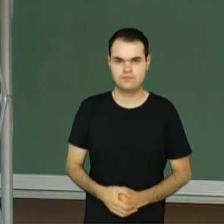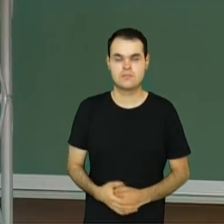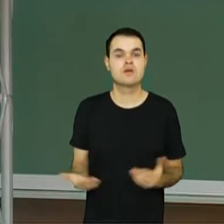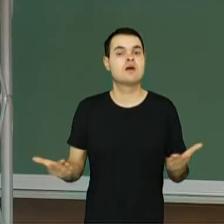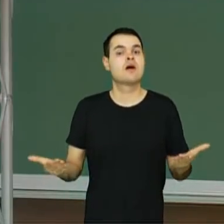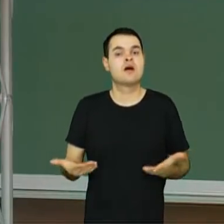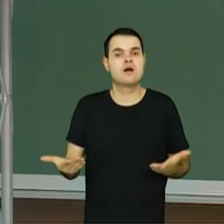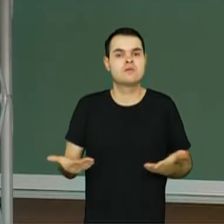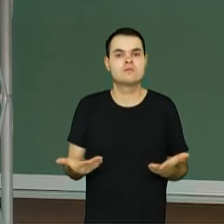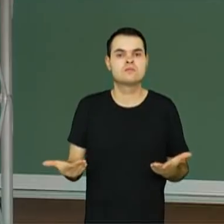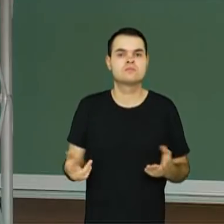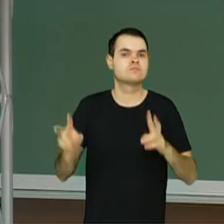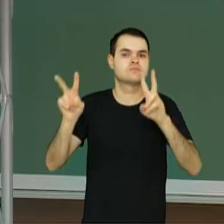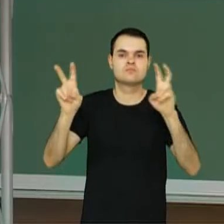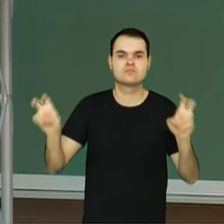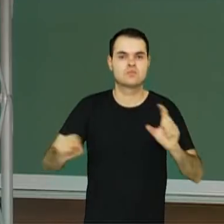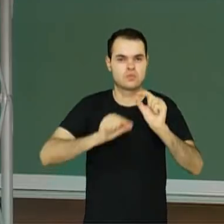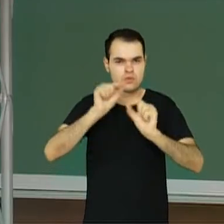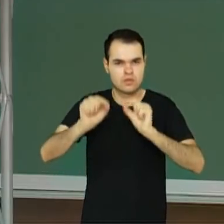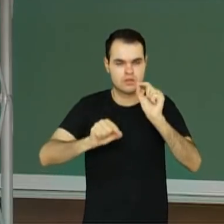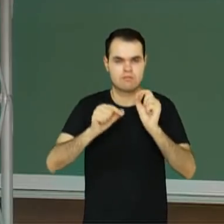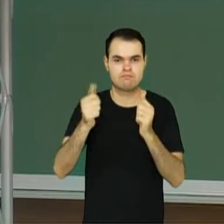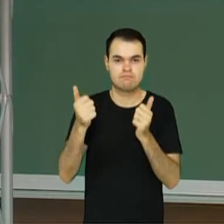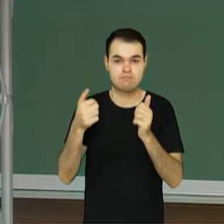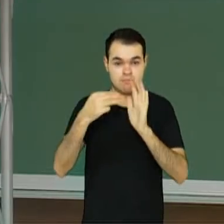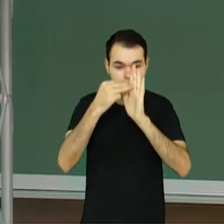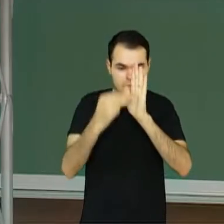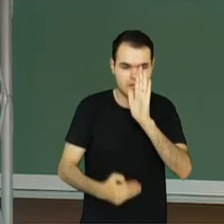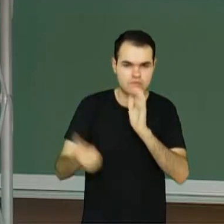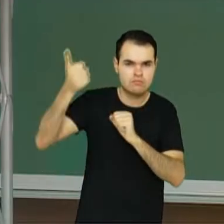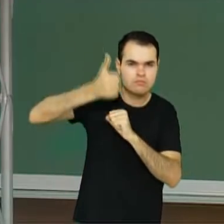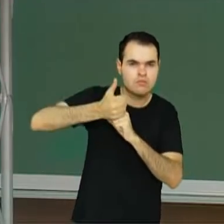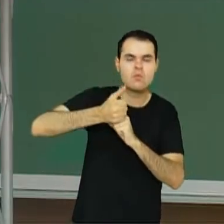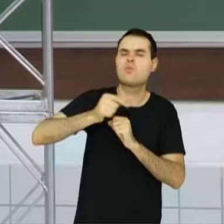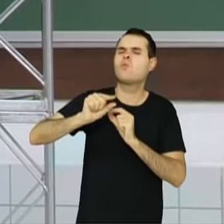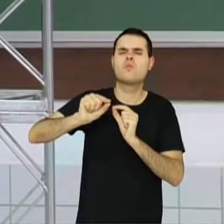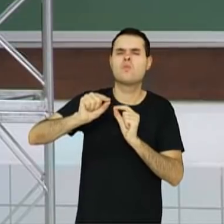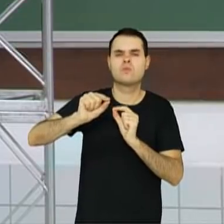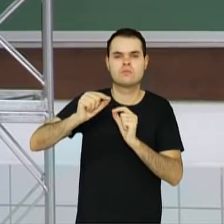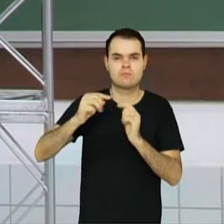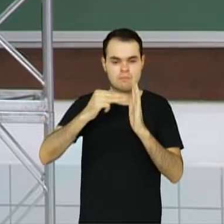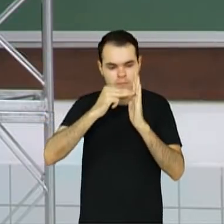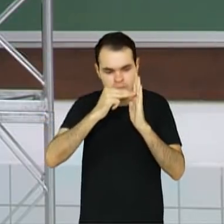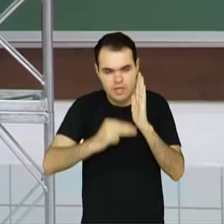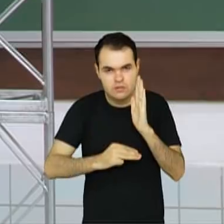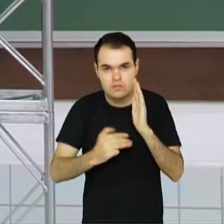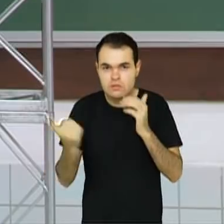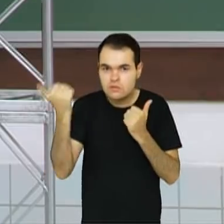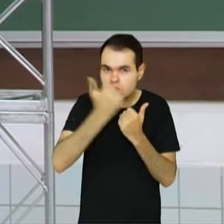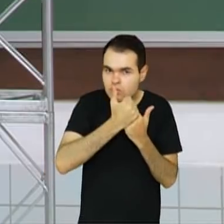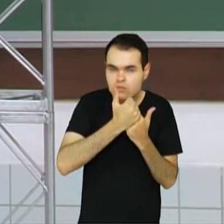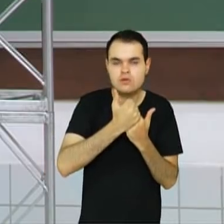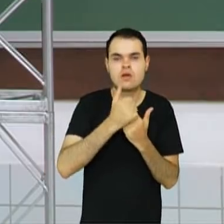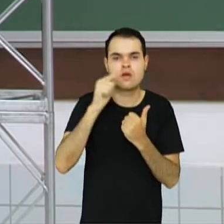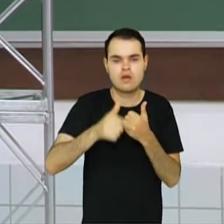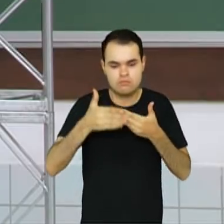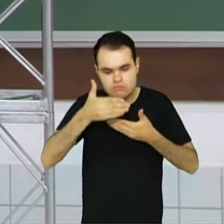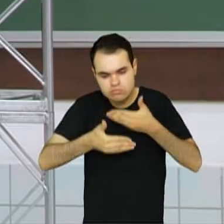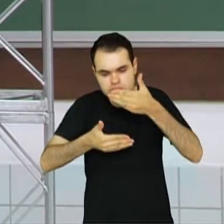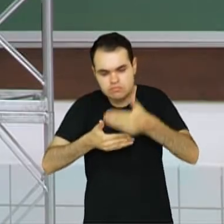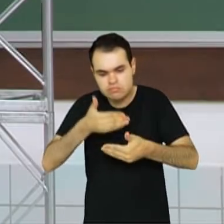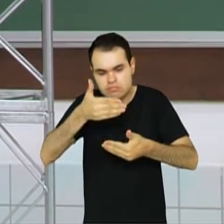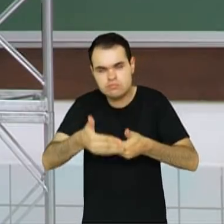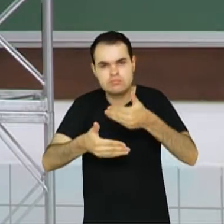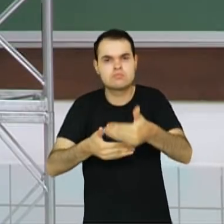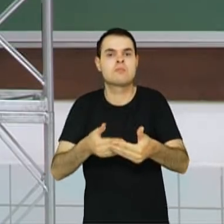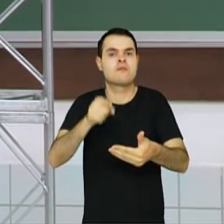Agora nós vamos trabalhar em cima do método de substituição. O que é o método de substituição? Método de substituição é um processo para você resolver o sistema